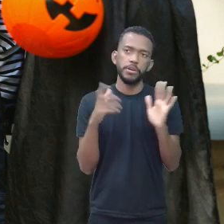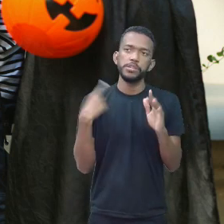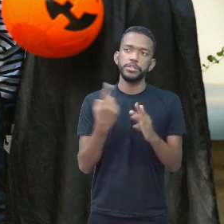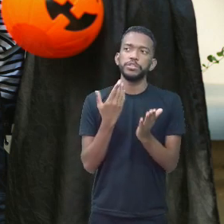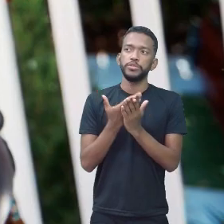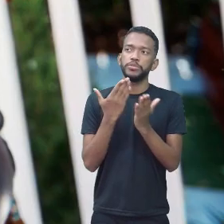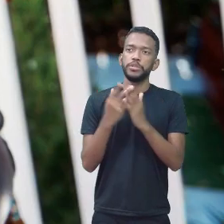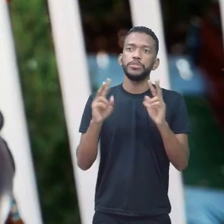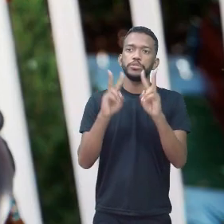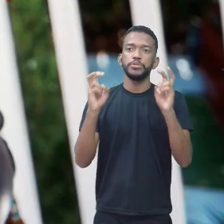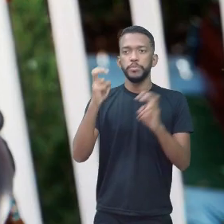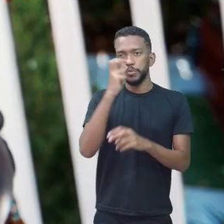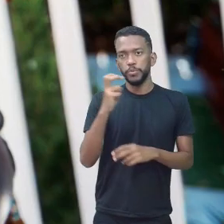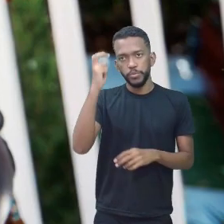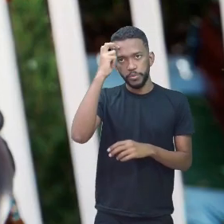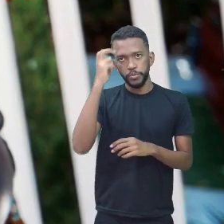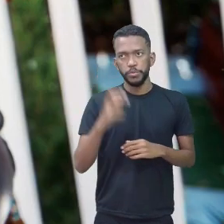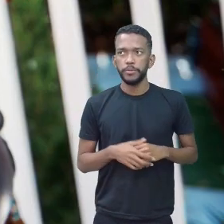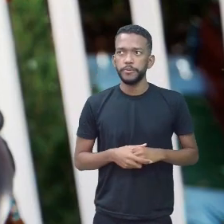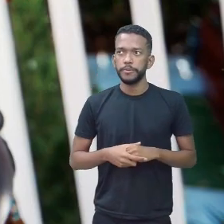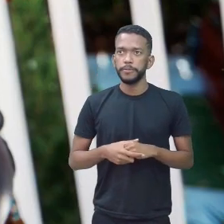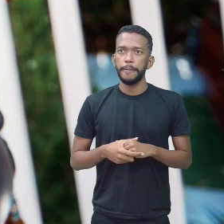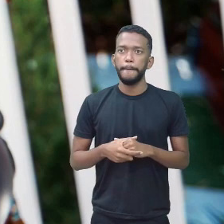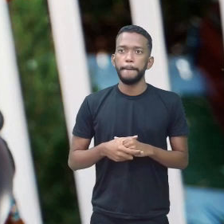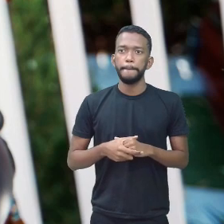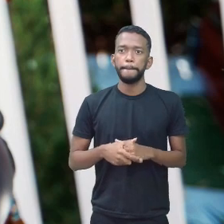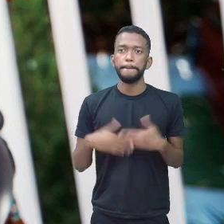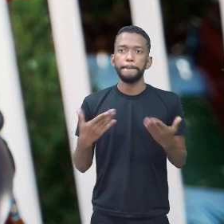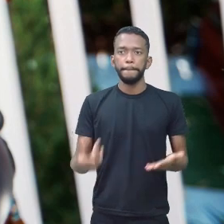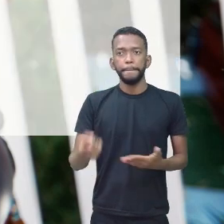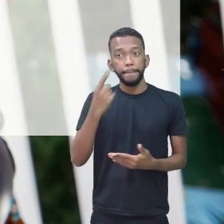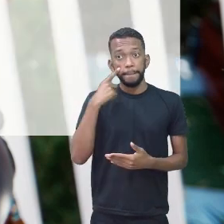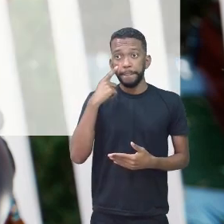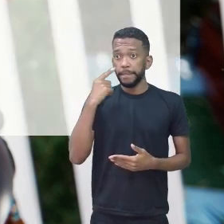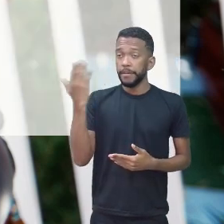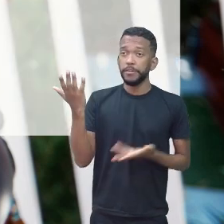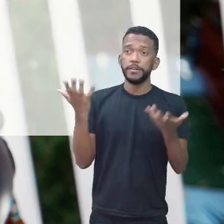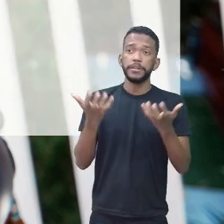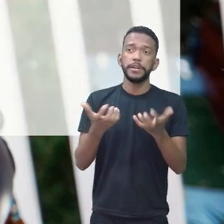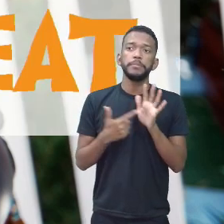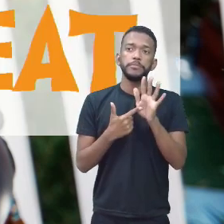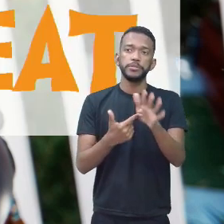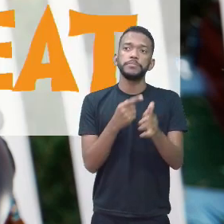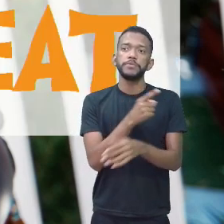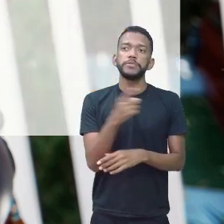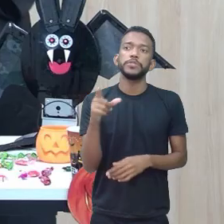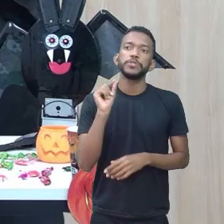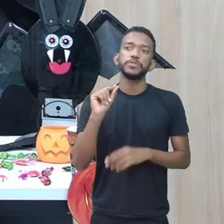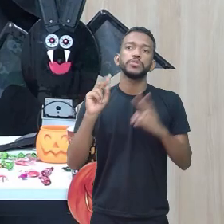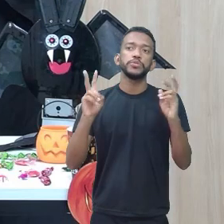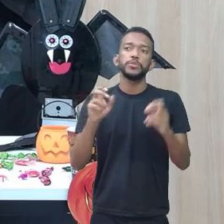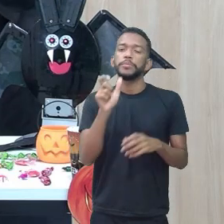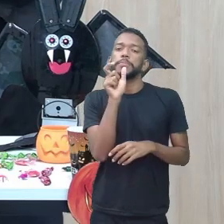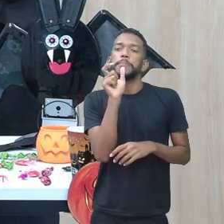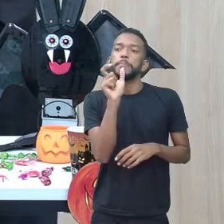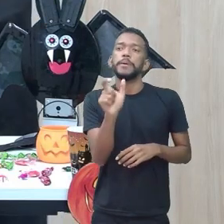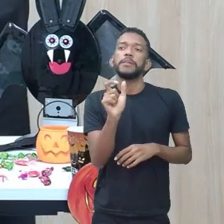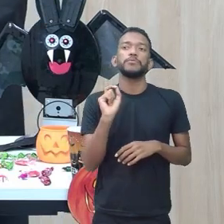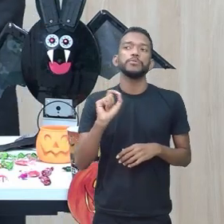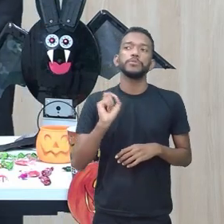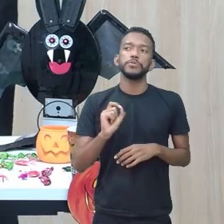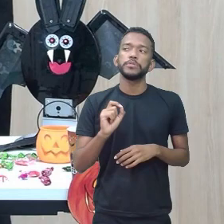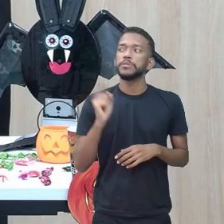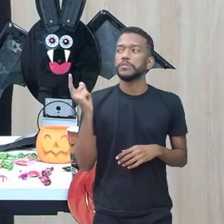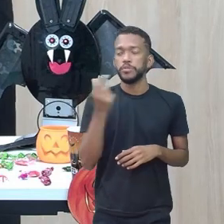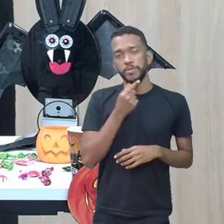cultural. Como tal, primeiro um detalhe que eu quero mostrar aqui para vocês sobre a questão de pronúncia, tá? O professor